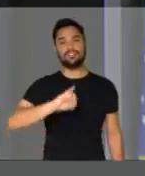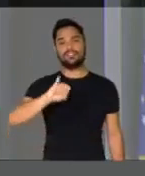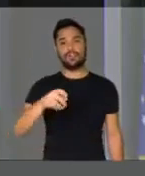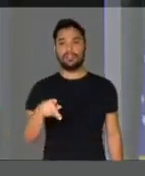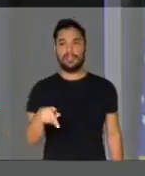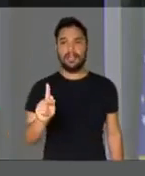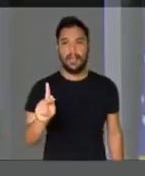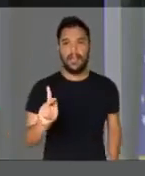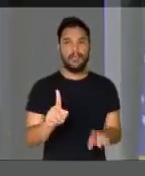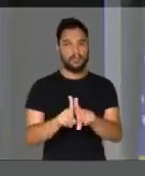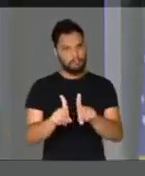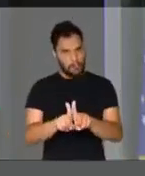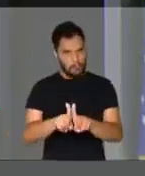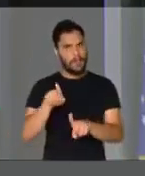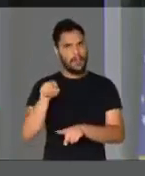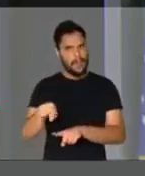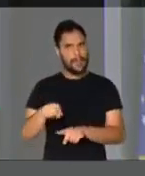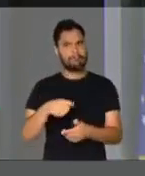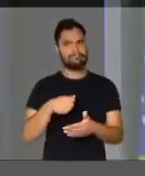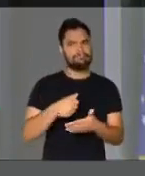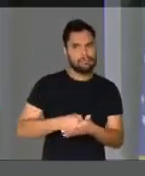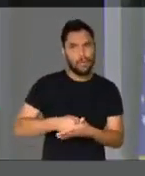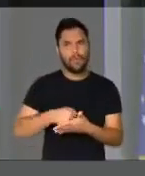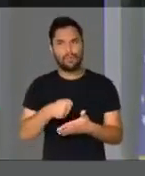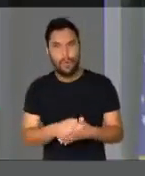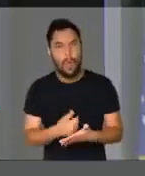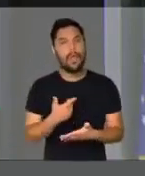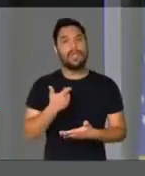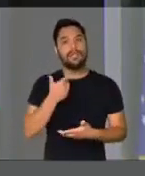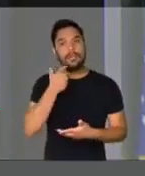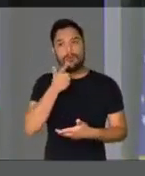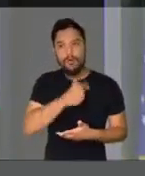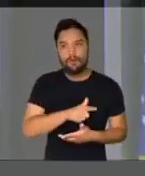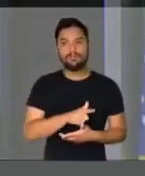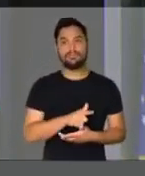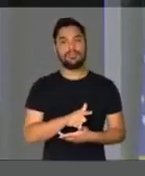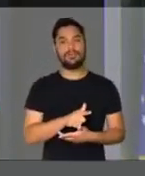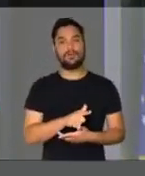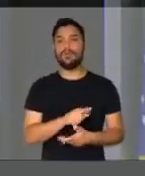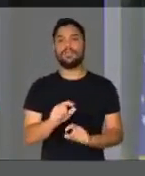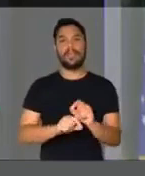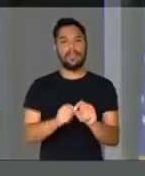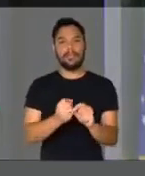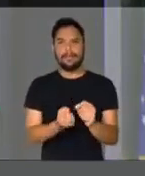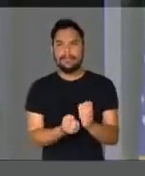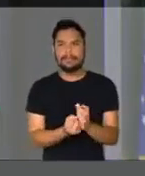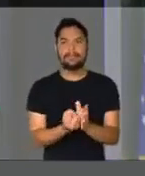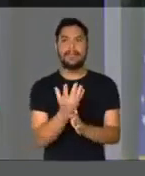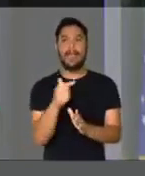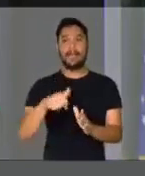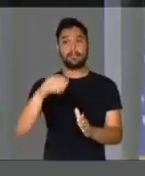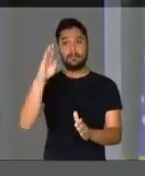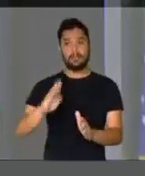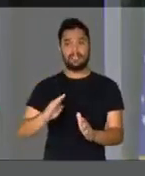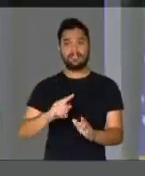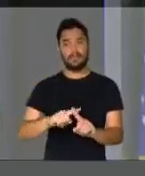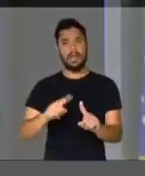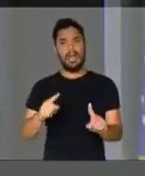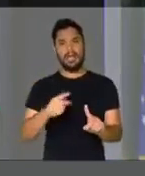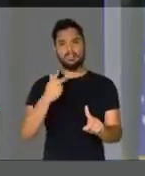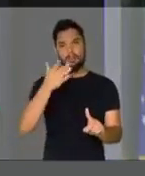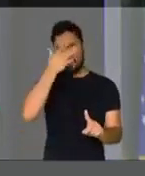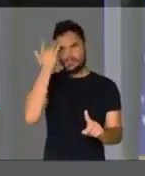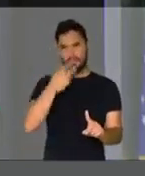as intempéries e adversidades plantadas, entregou em concreto firme e estável aquilo que muitos acreditavam que não passaria dos